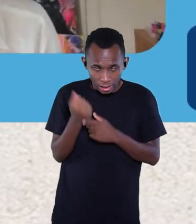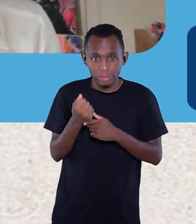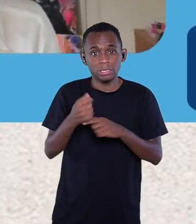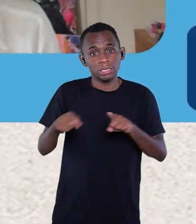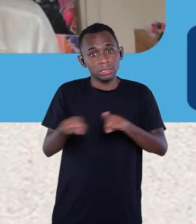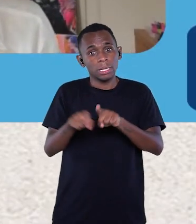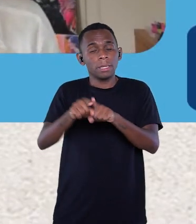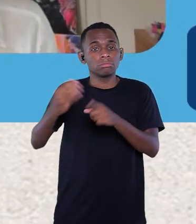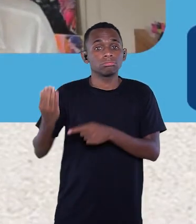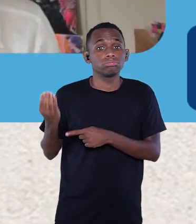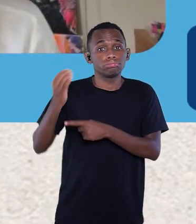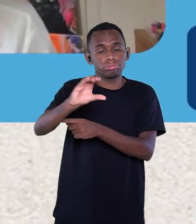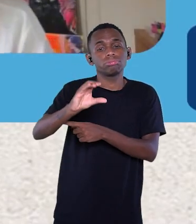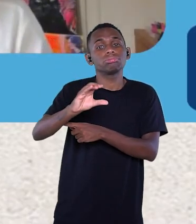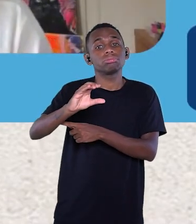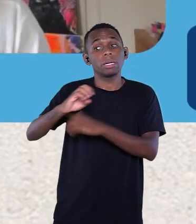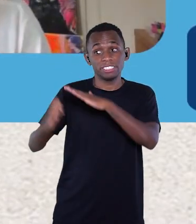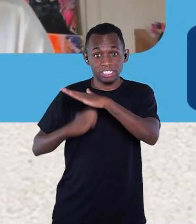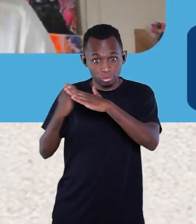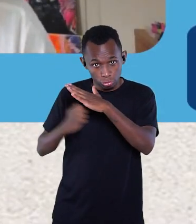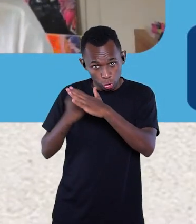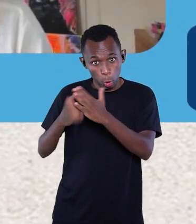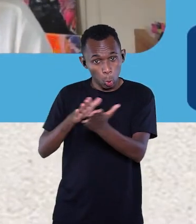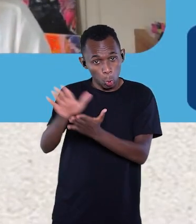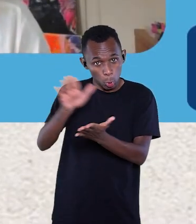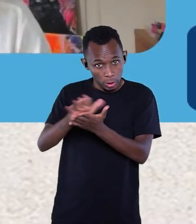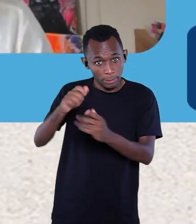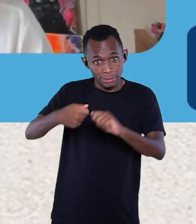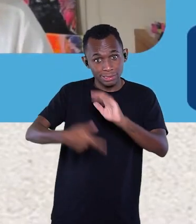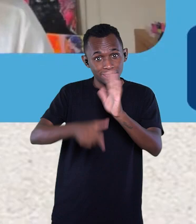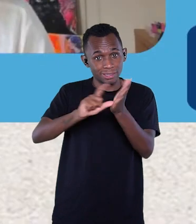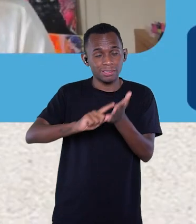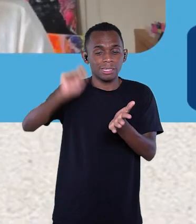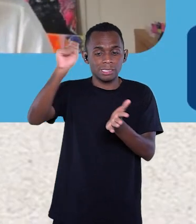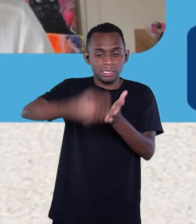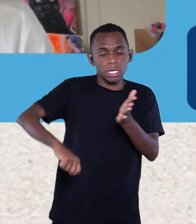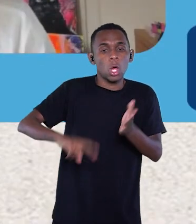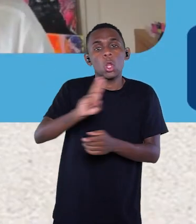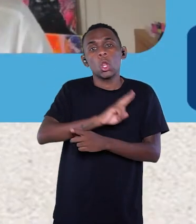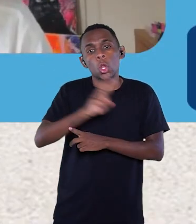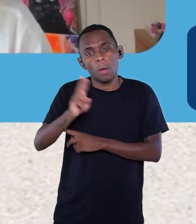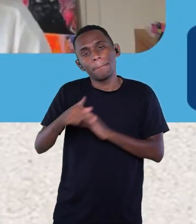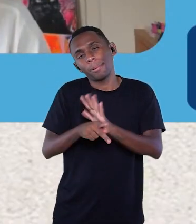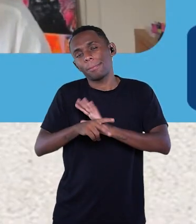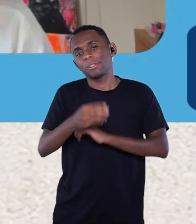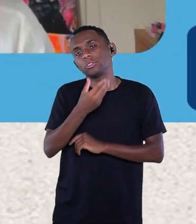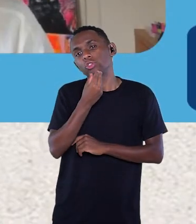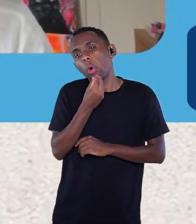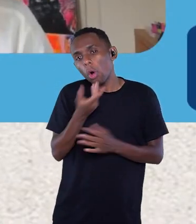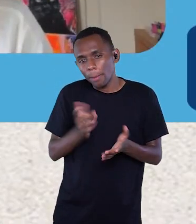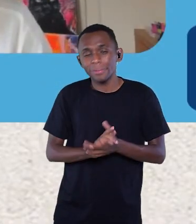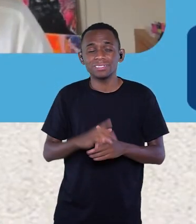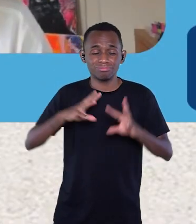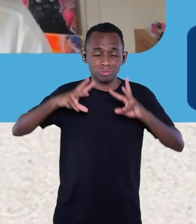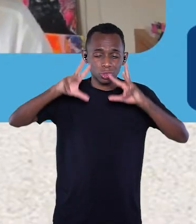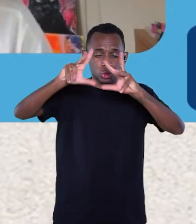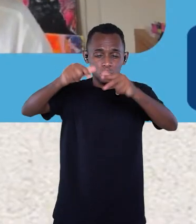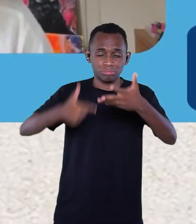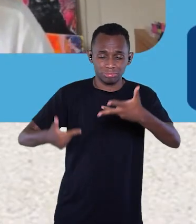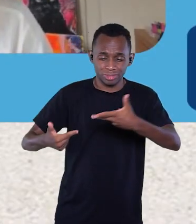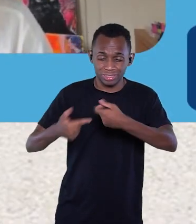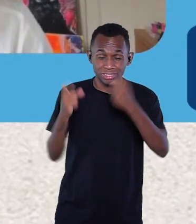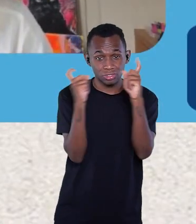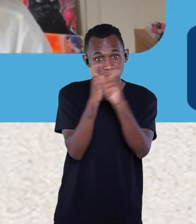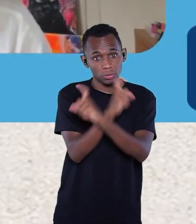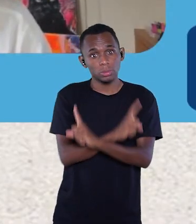publicações mesmo, né, as editoras, né, que antes elas tinham que assinar com o nome de homem. Então, exatamente, isso tudo dificulta muito, e eu